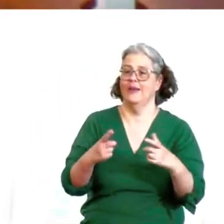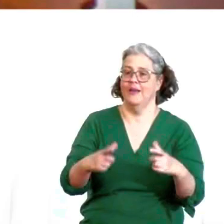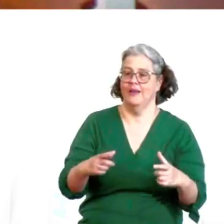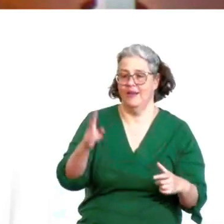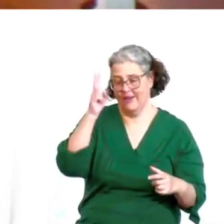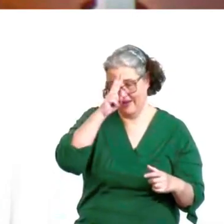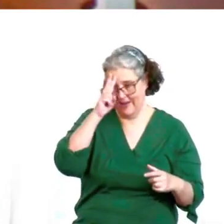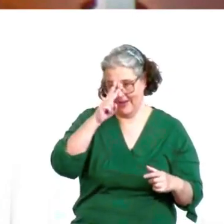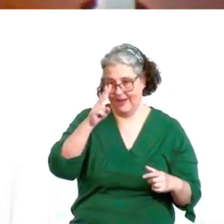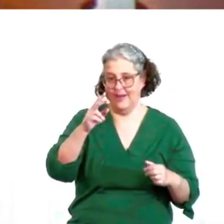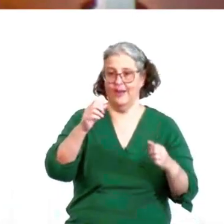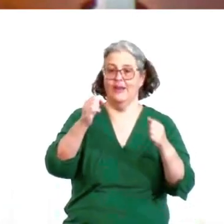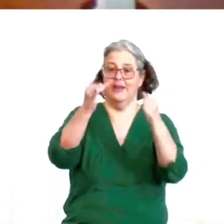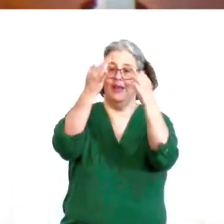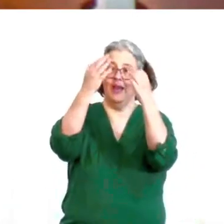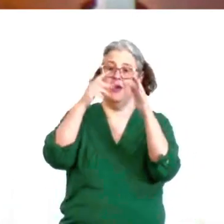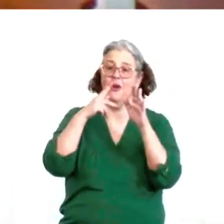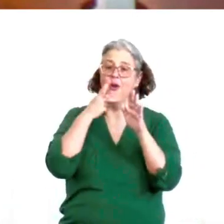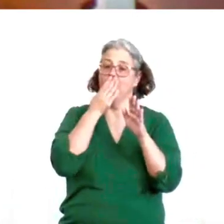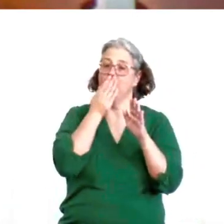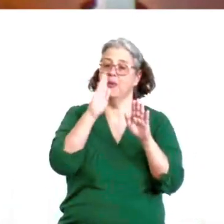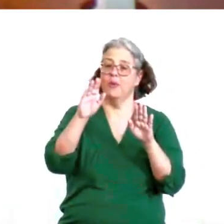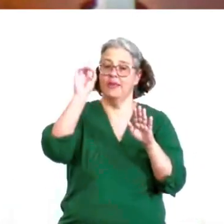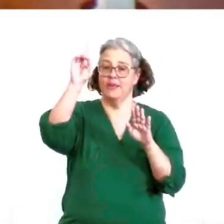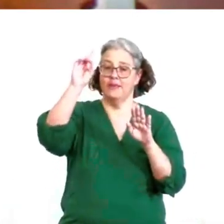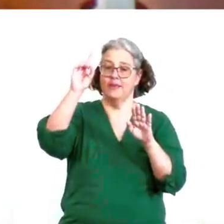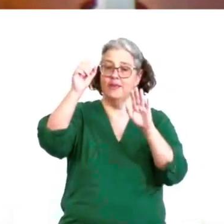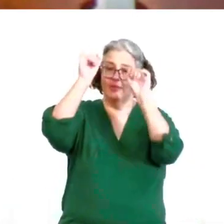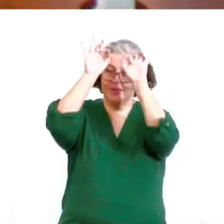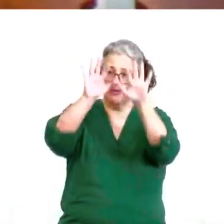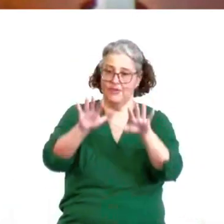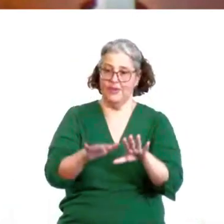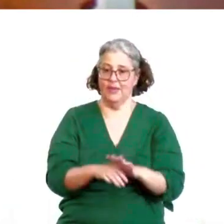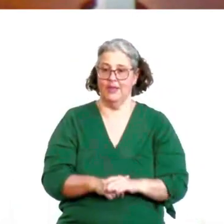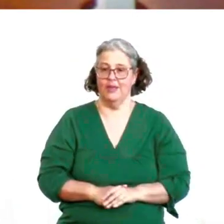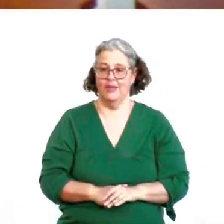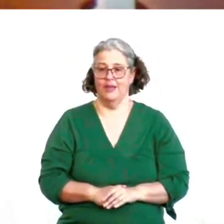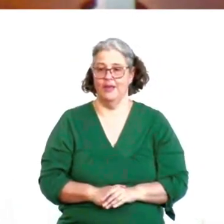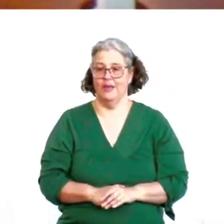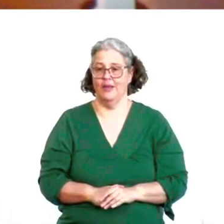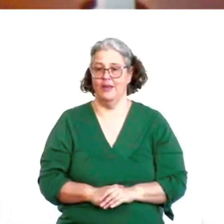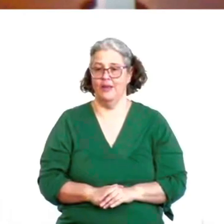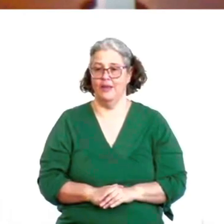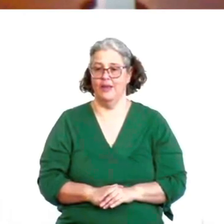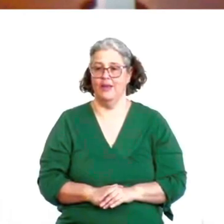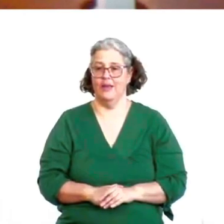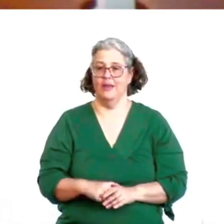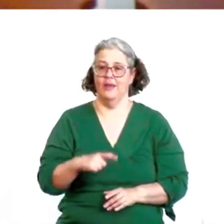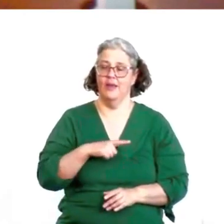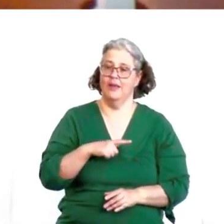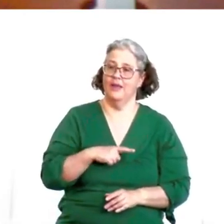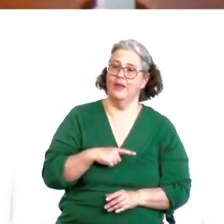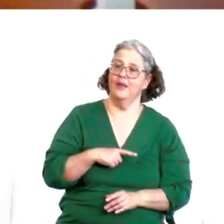o abençoaria. E isso o ajudava a recordar que Deus era o centro de sua vida.